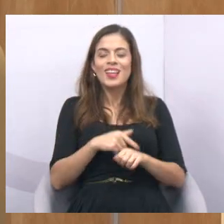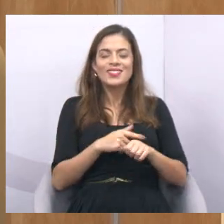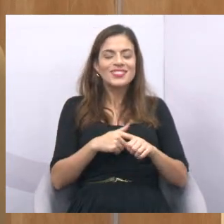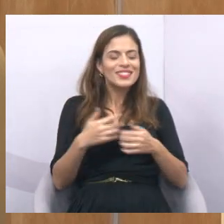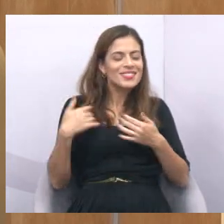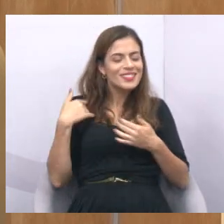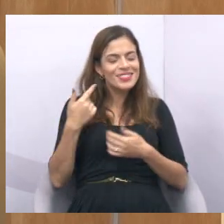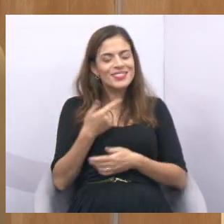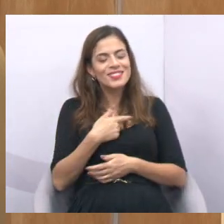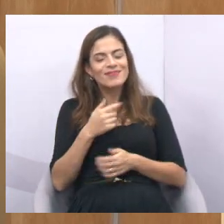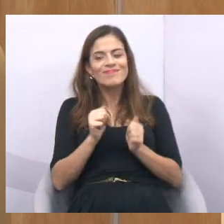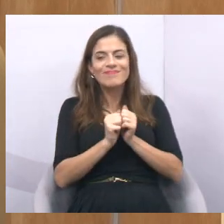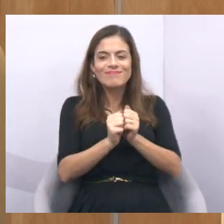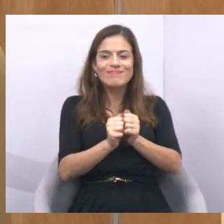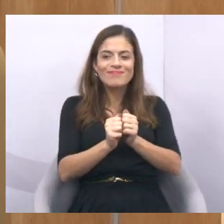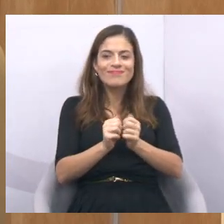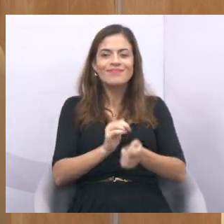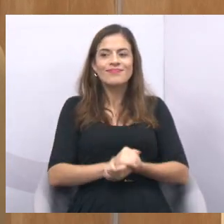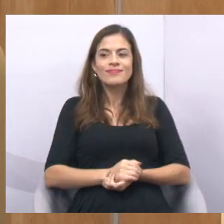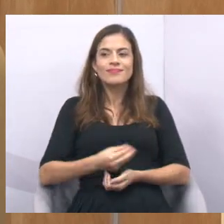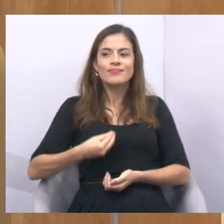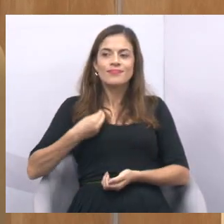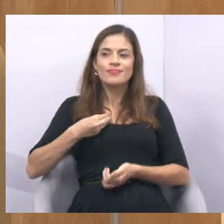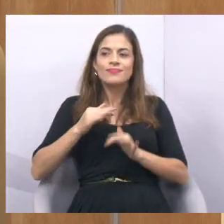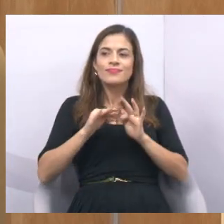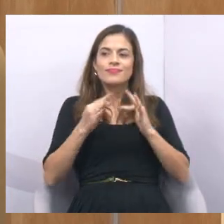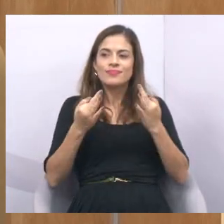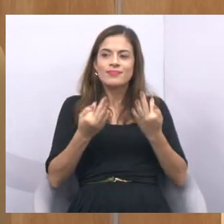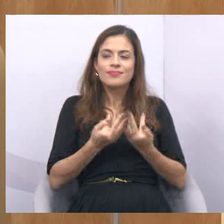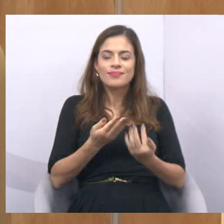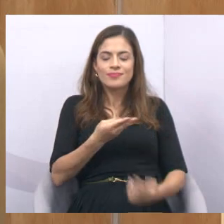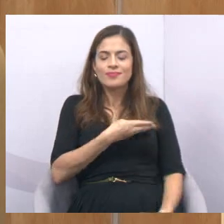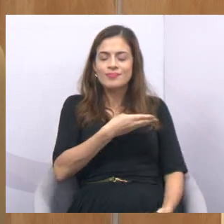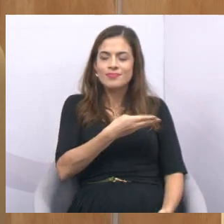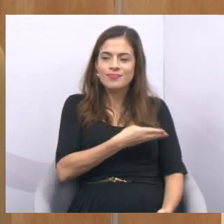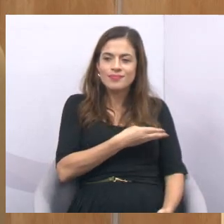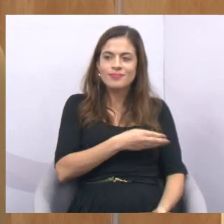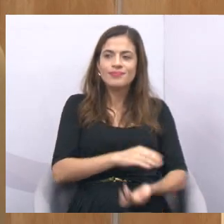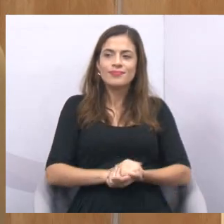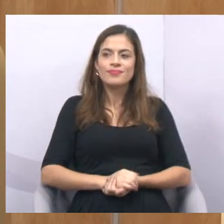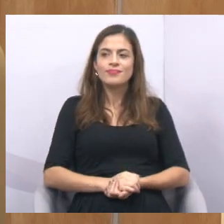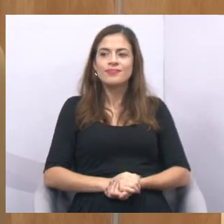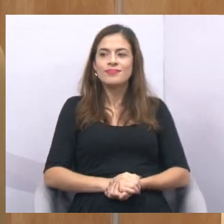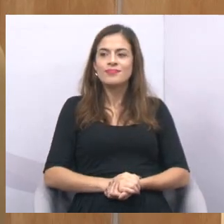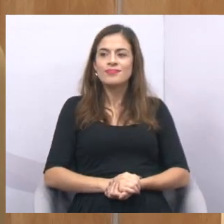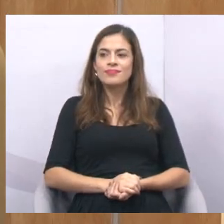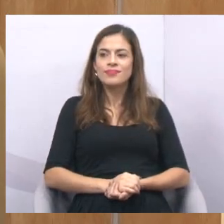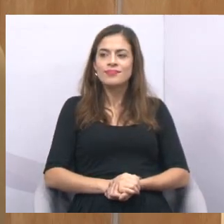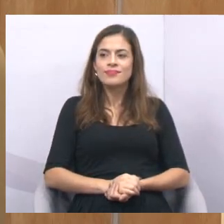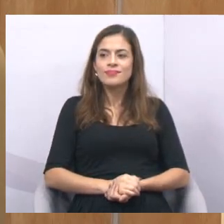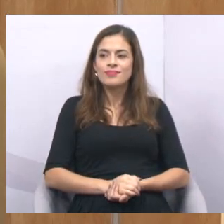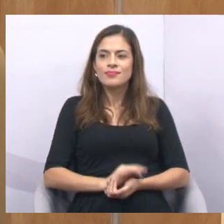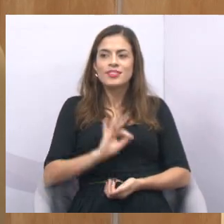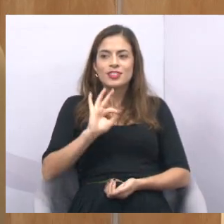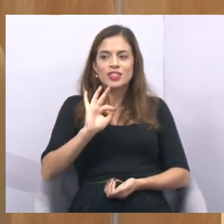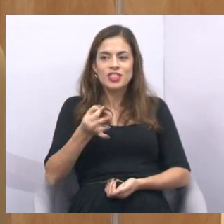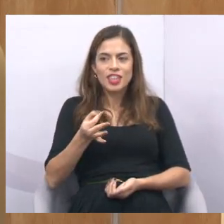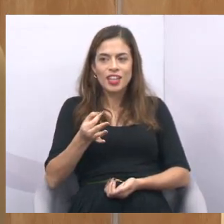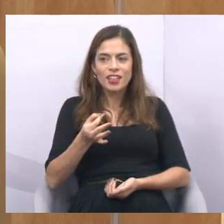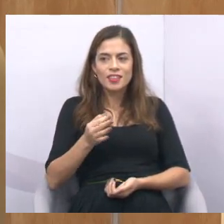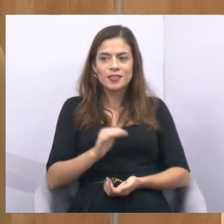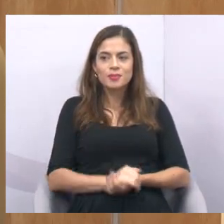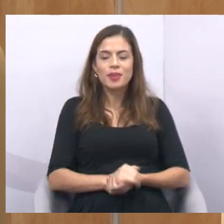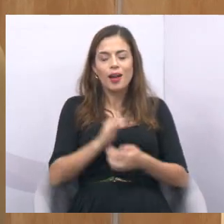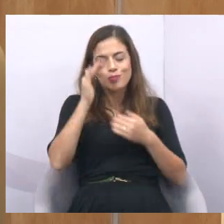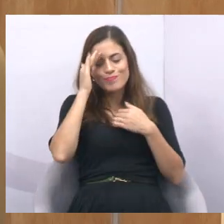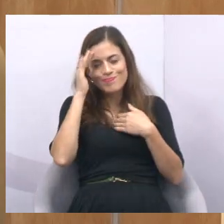nossos, né? A presença da minha família, dos meus amigos, já, além da